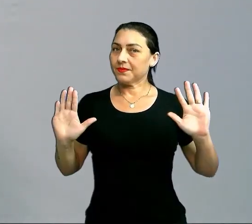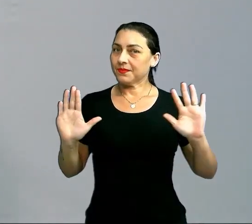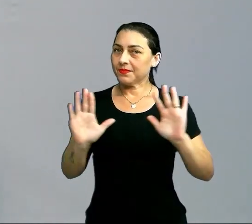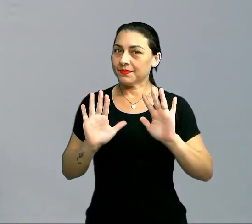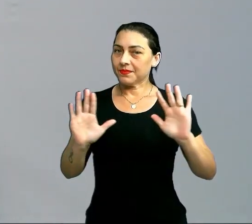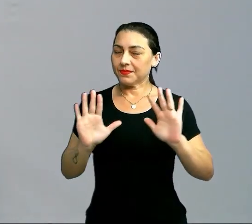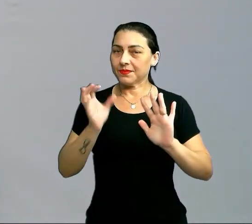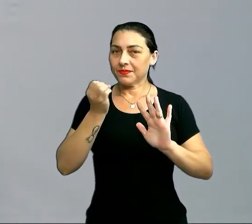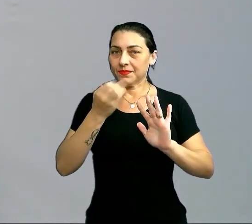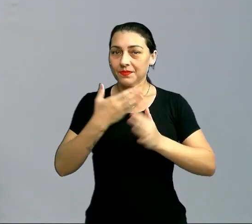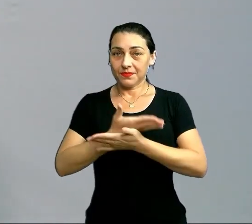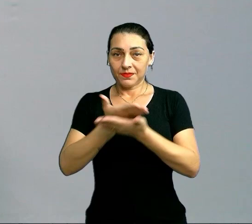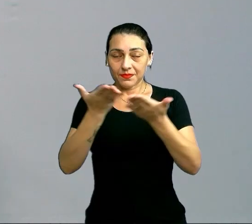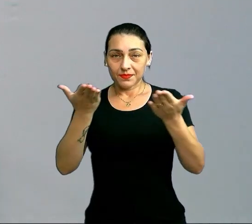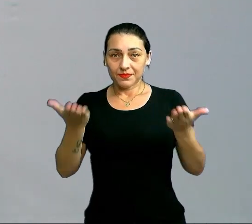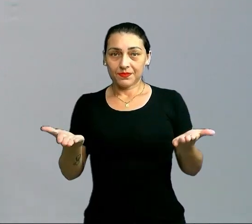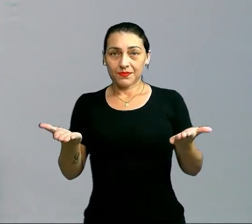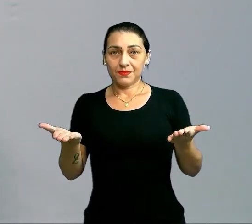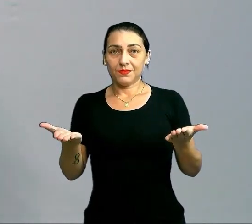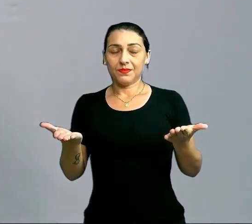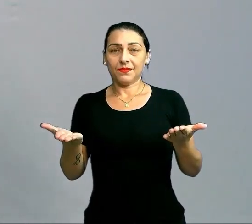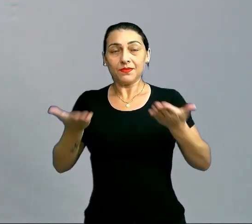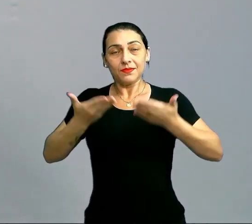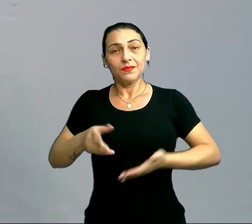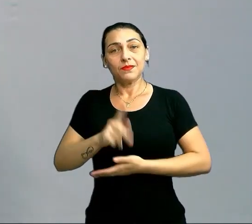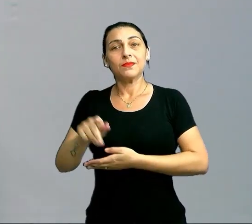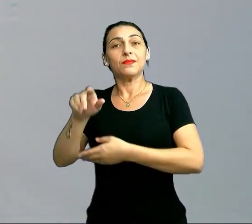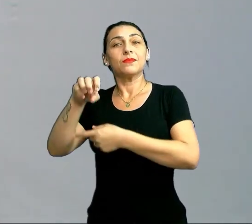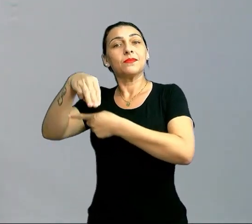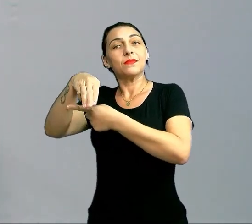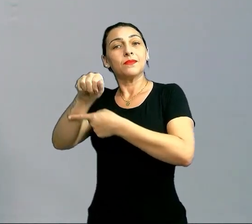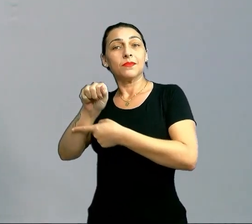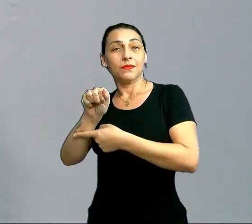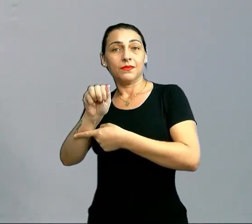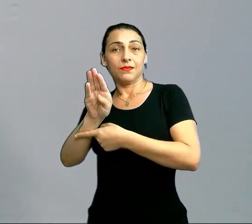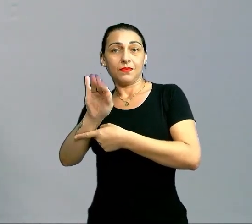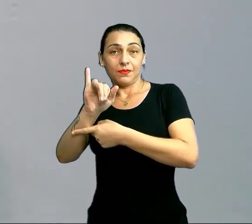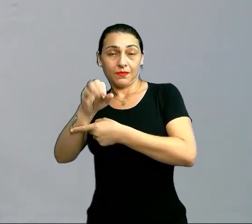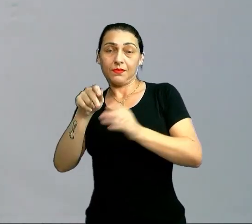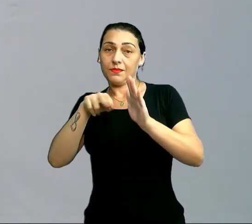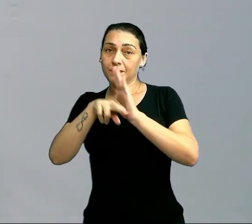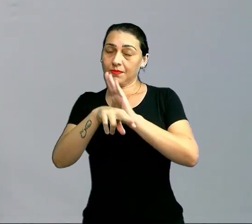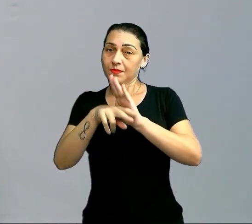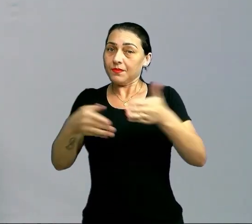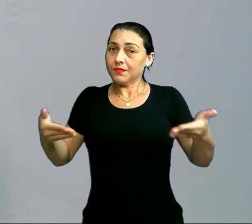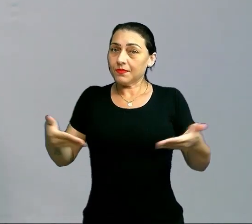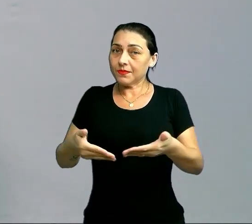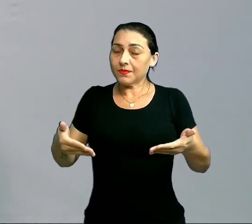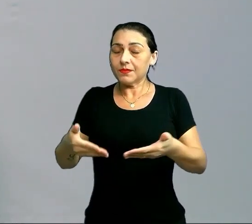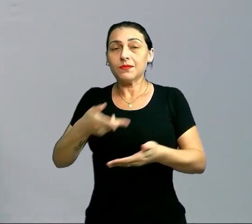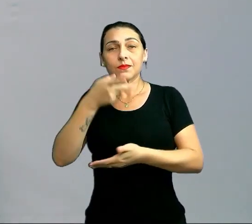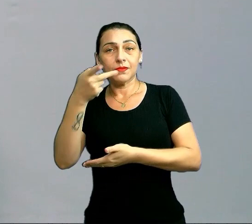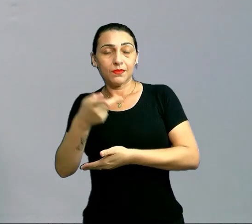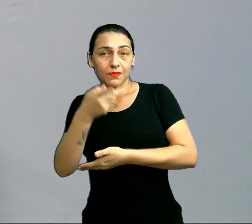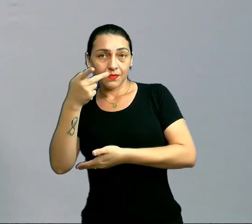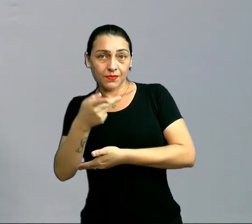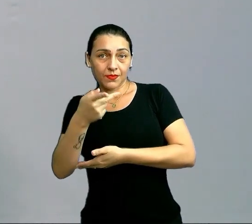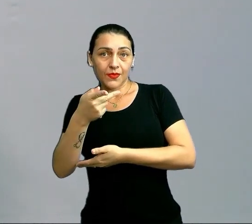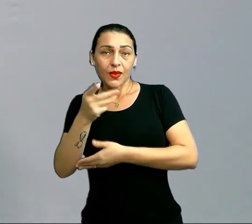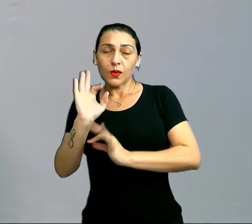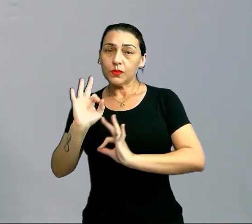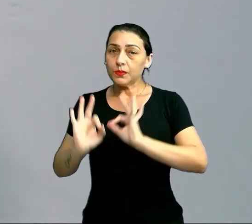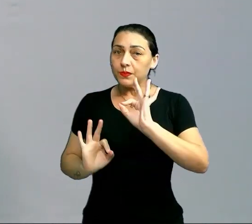Olá pessoal, tudo bem com vocês? Eu sou o professor Mábio, de Biologia, e hoje nós vamos falar um pouquinho